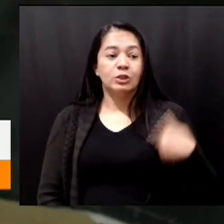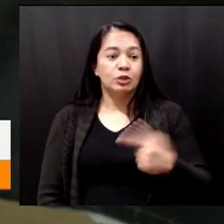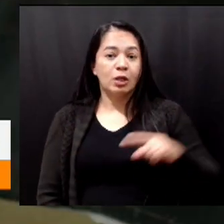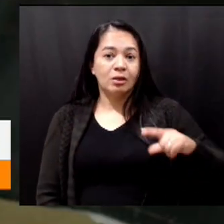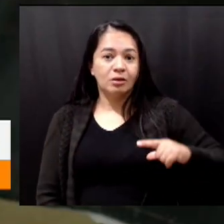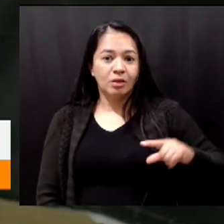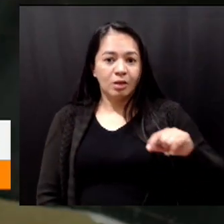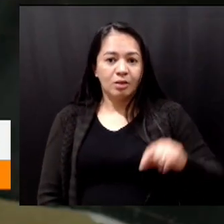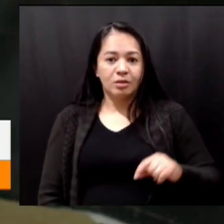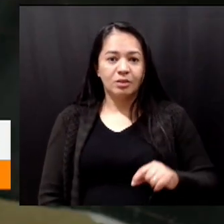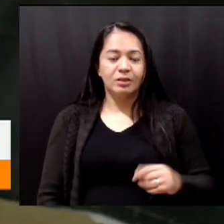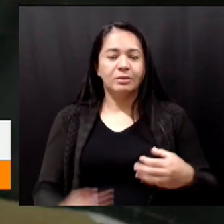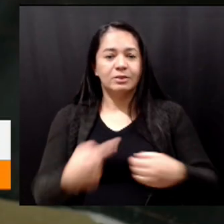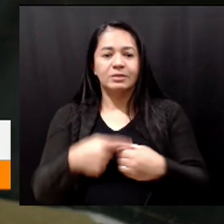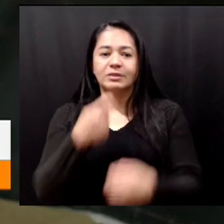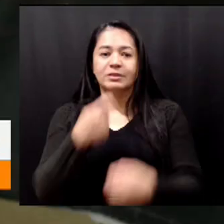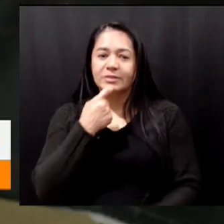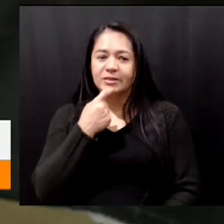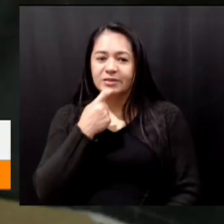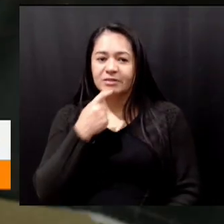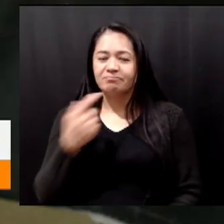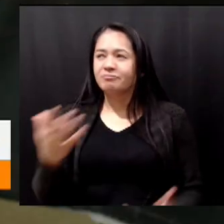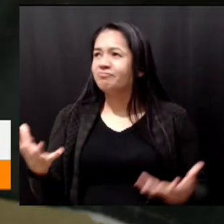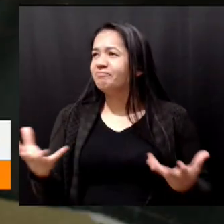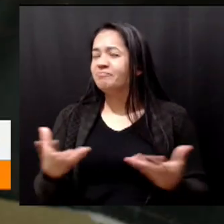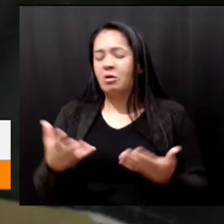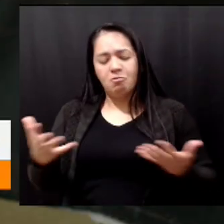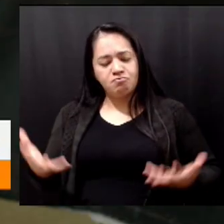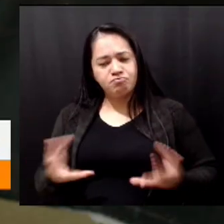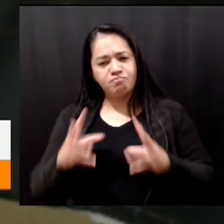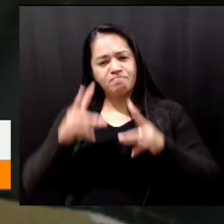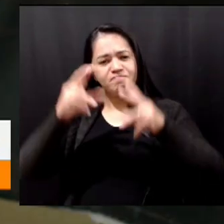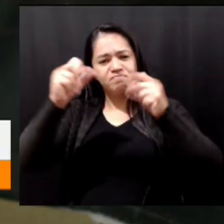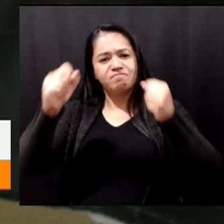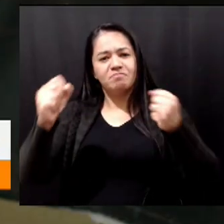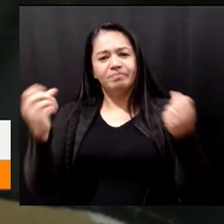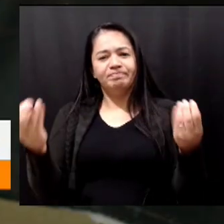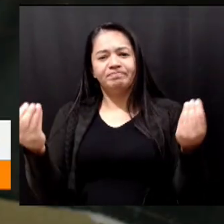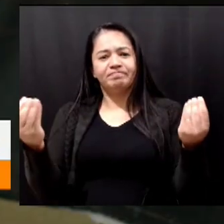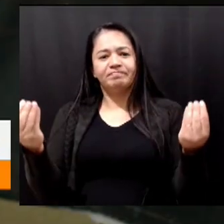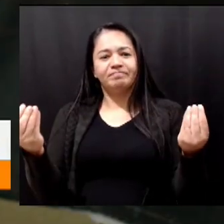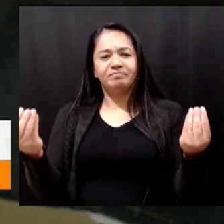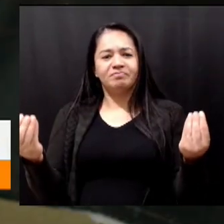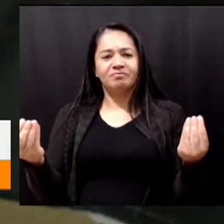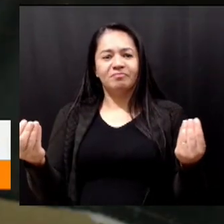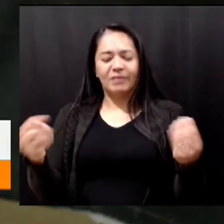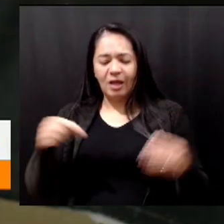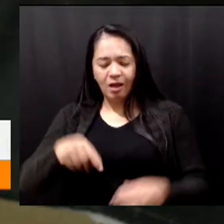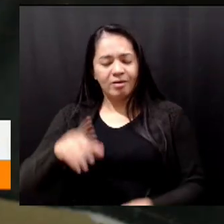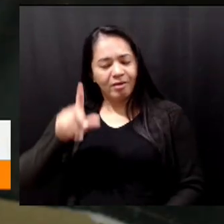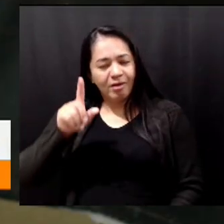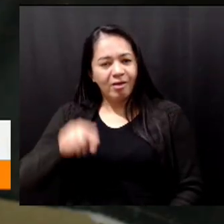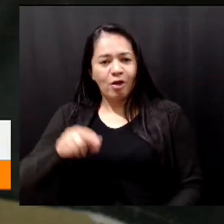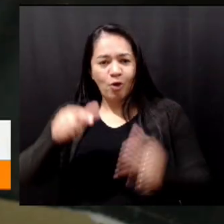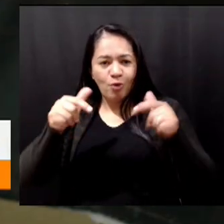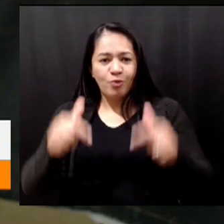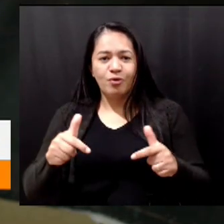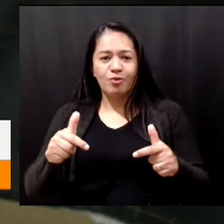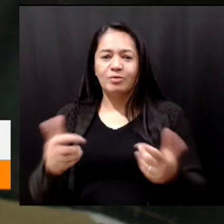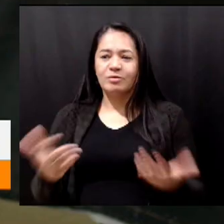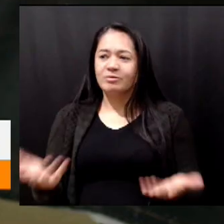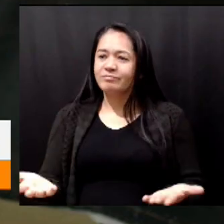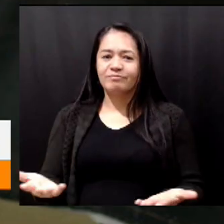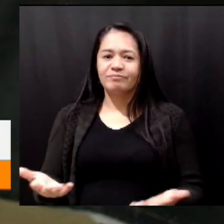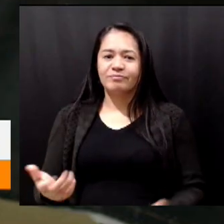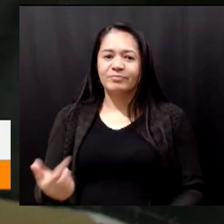cidade cosmopolita, pujante e que é o berço. Pelo que vocês falam aqui, eu pude perceber